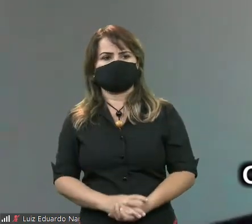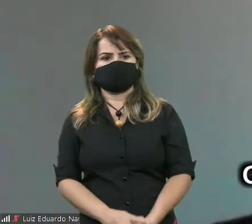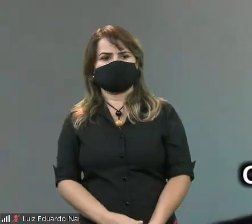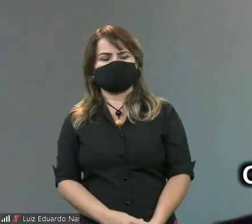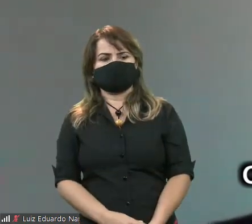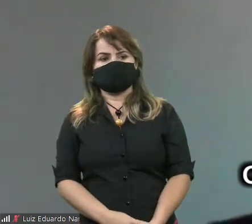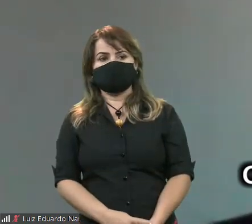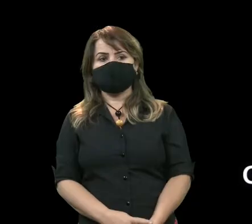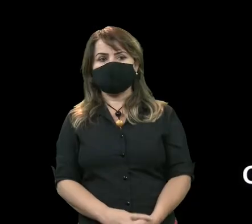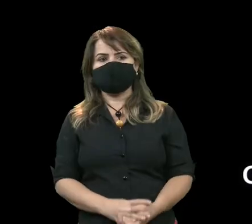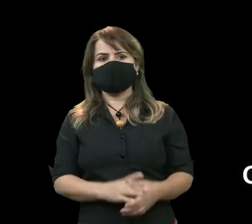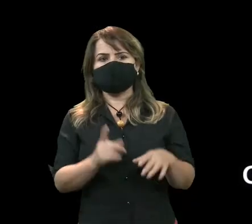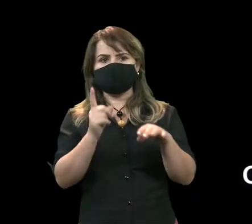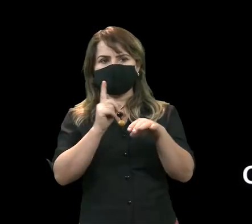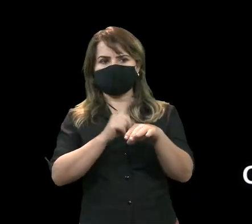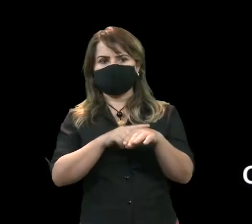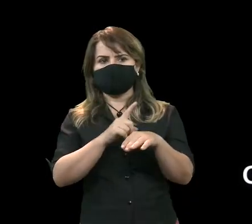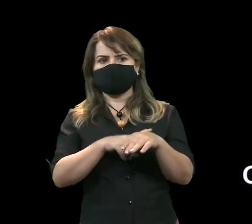Reserva de tempo.